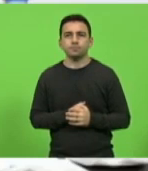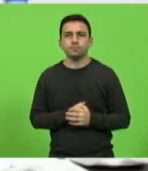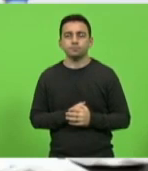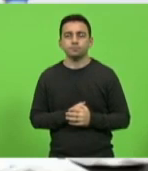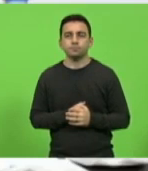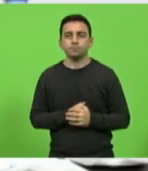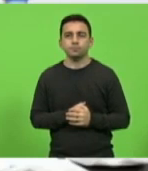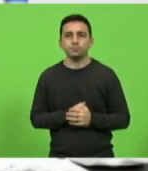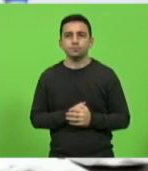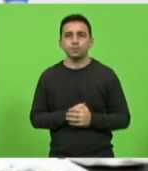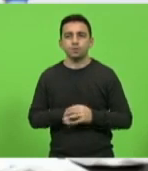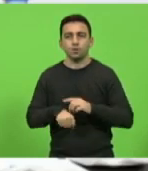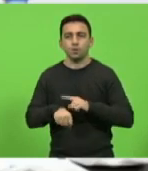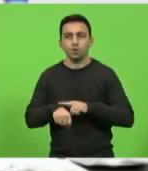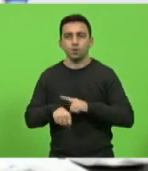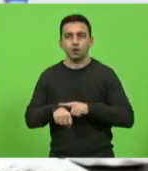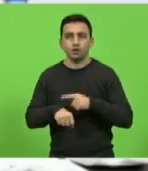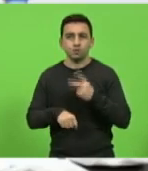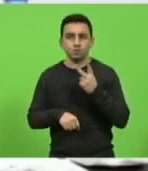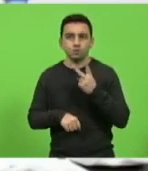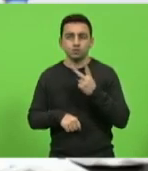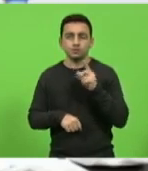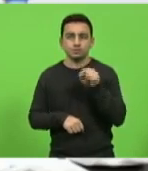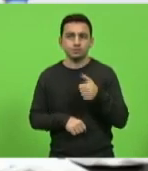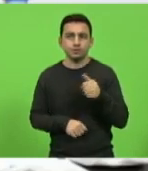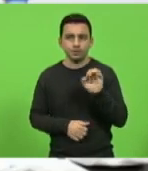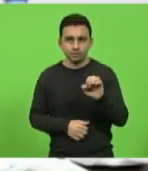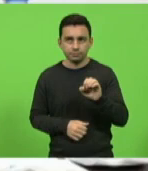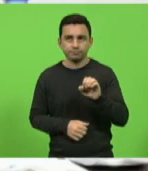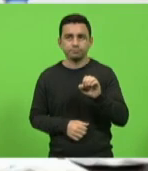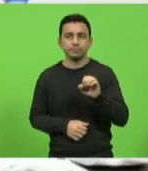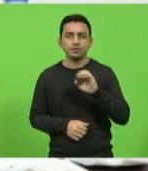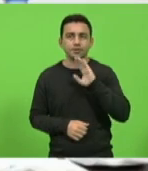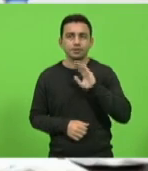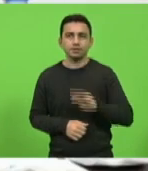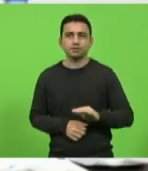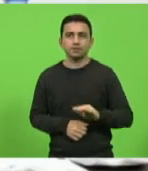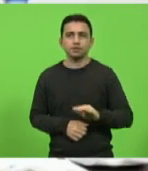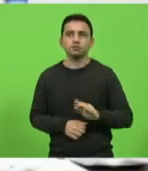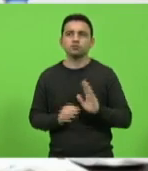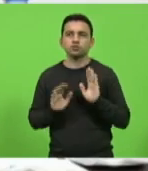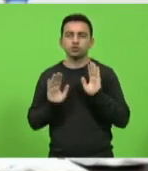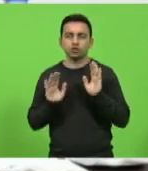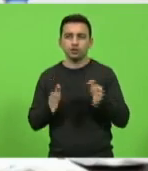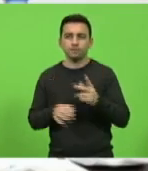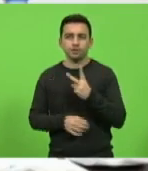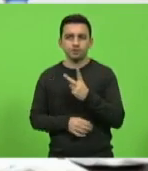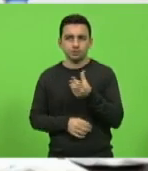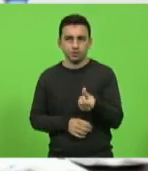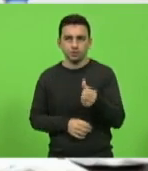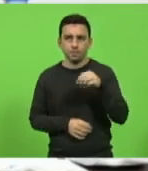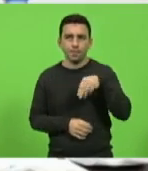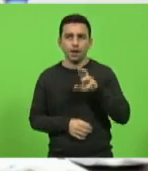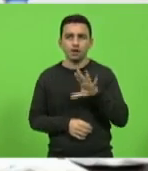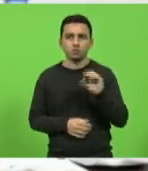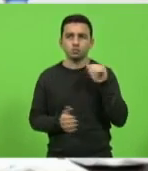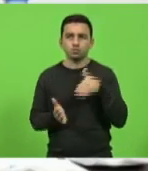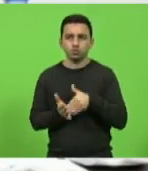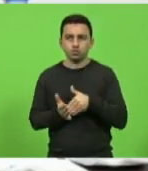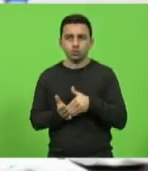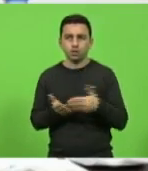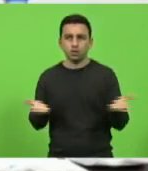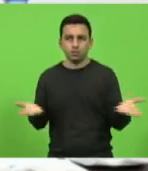e as 14:10 depurada representação em 26 de Março último o tribunal